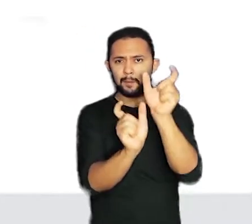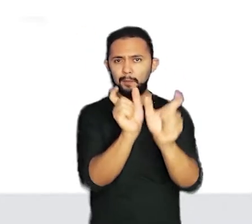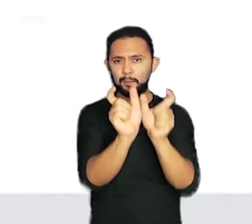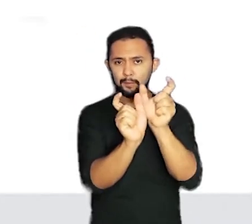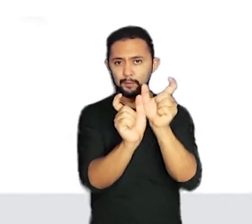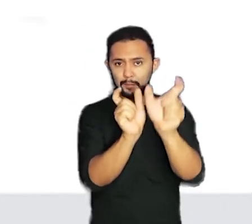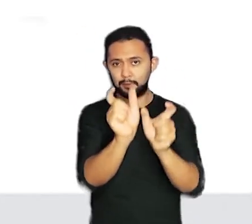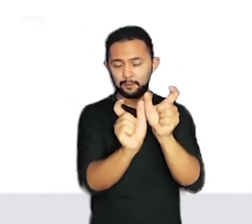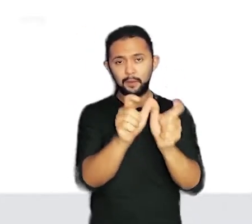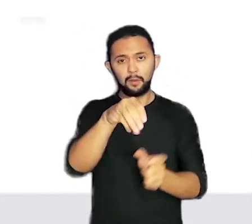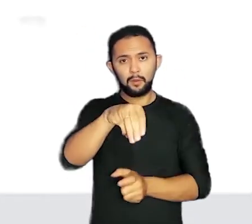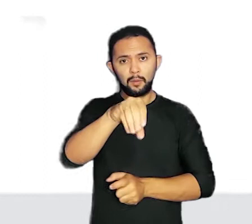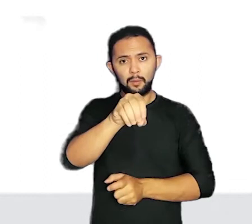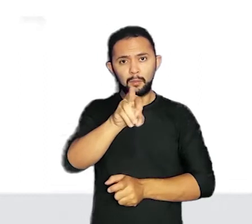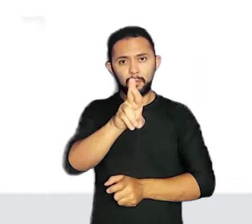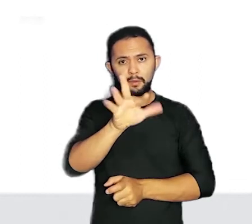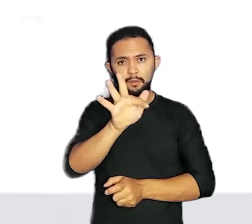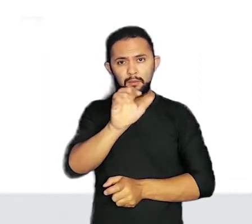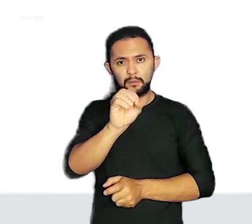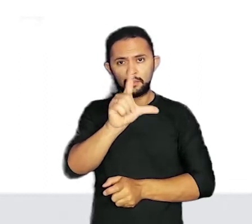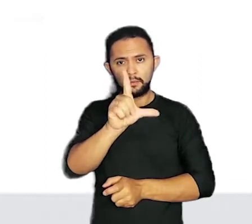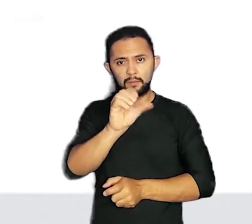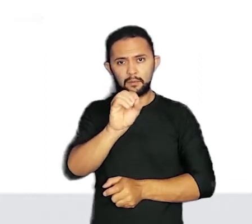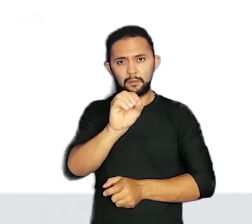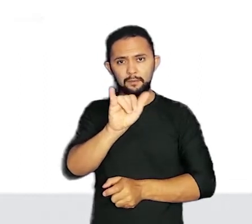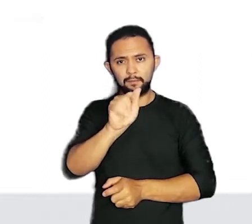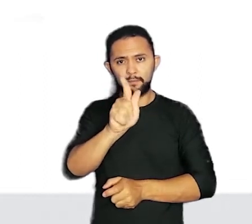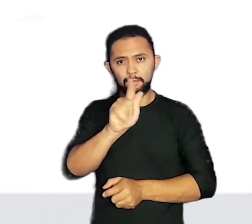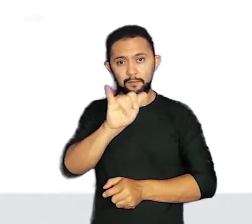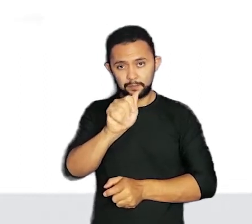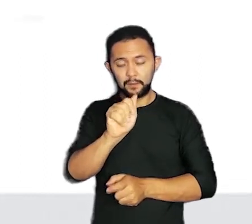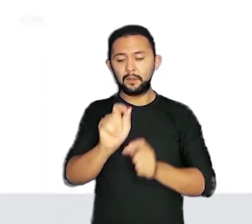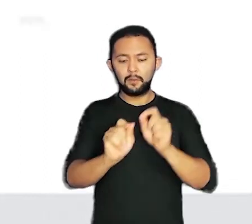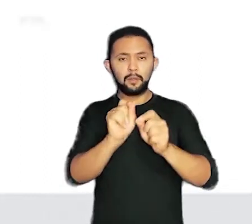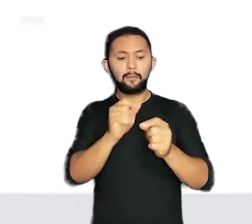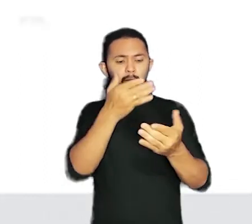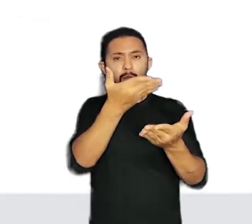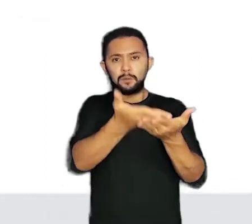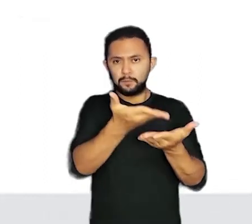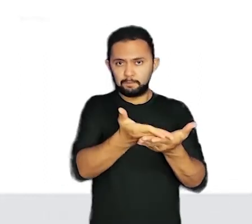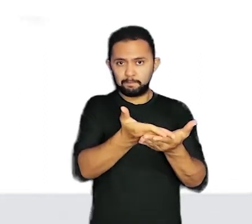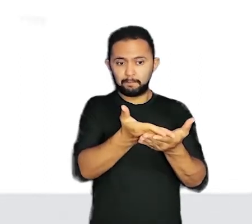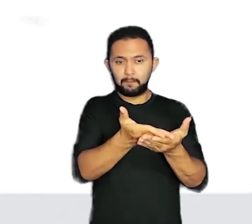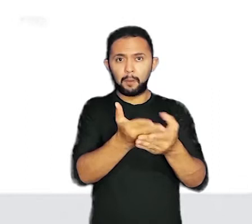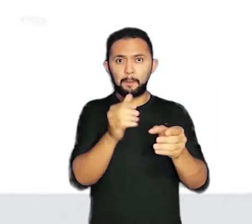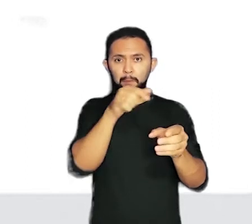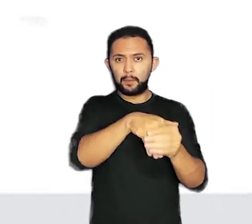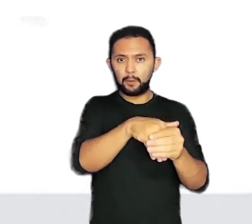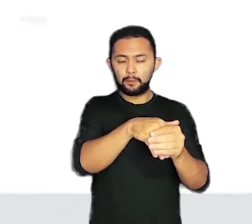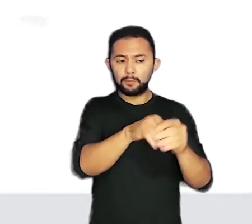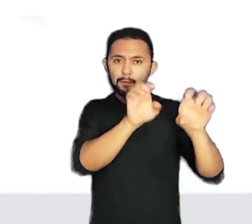que foi morfologia? O que você aprendeu sobre isso? Então você aprendeu que morfologia é o estudo a respeito aí